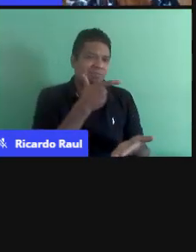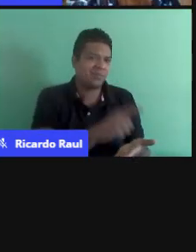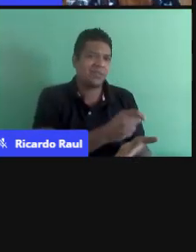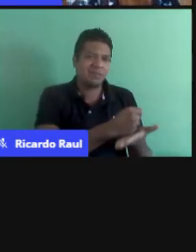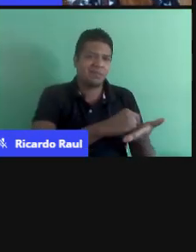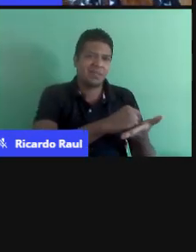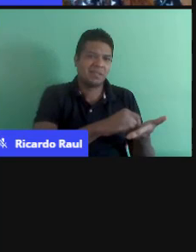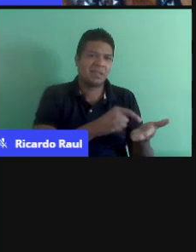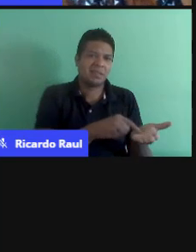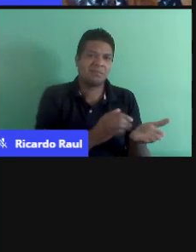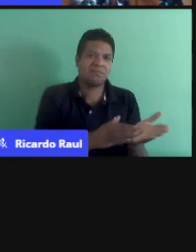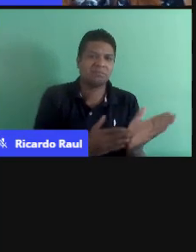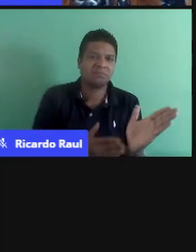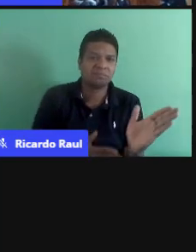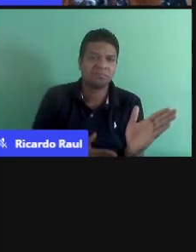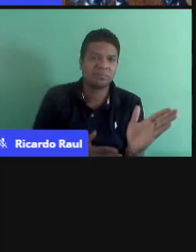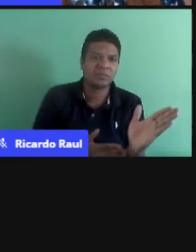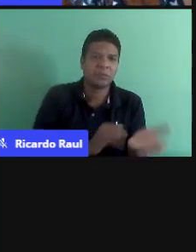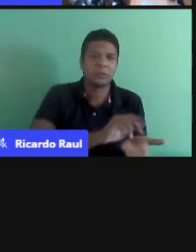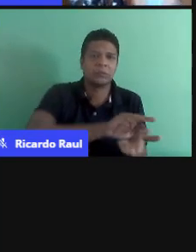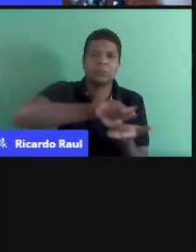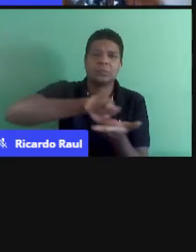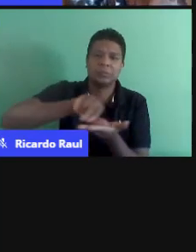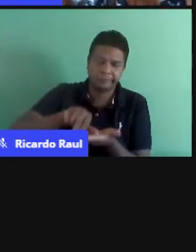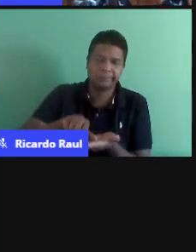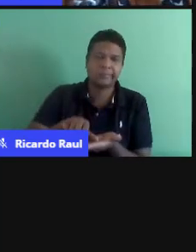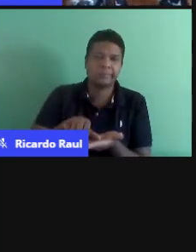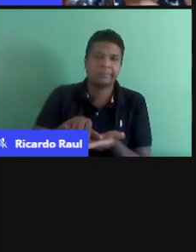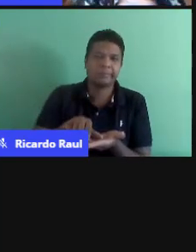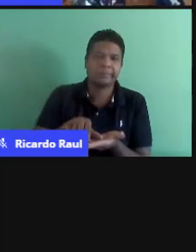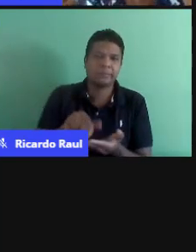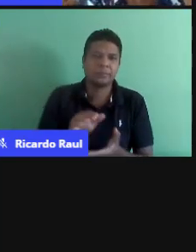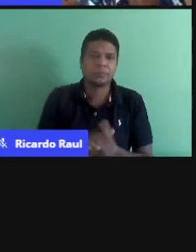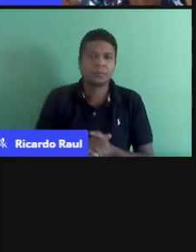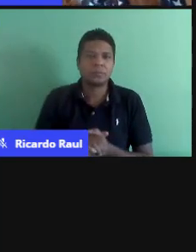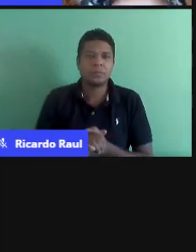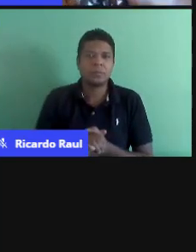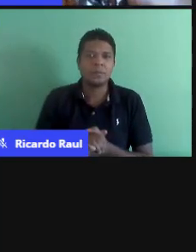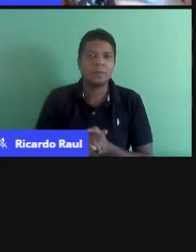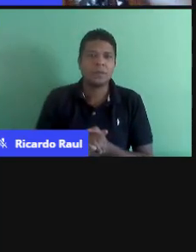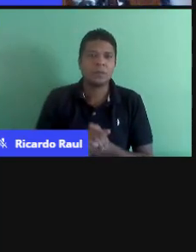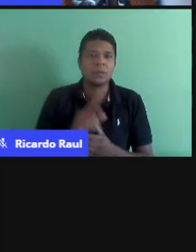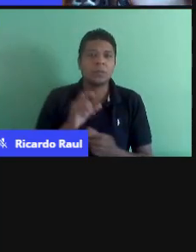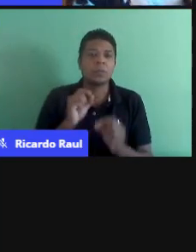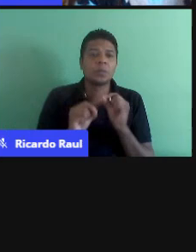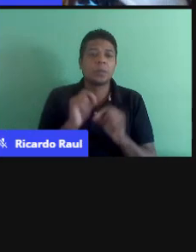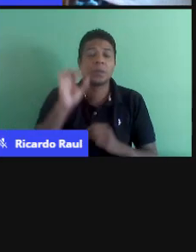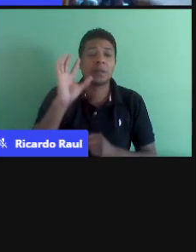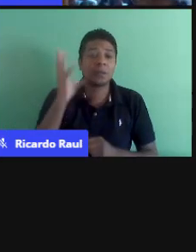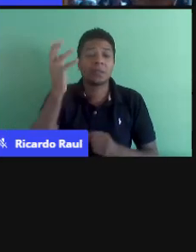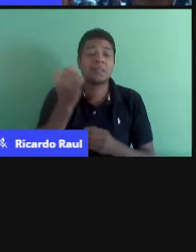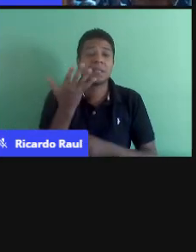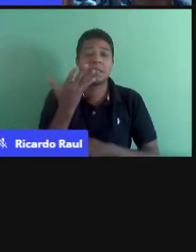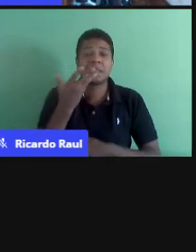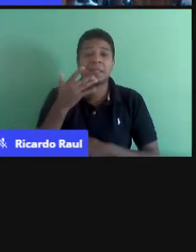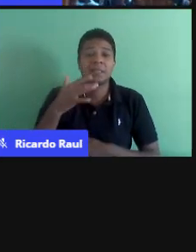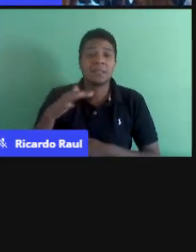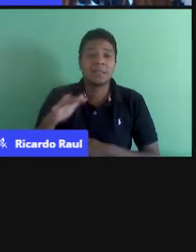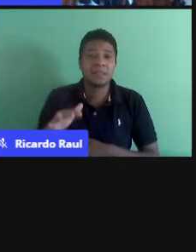desenhar. Né? Quantas vezes? O que acontece numa situação como essa? Essa criança, ela